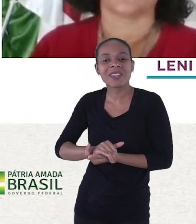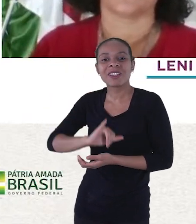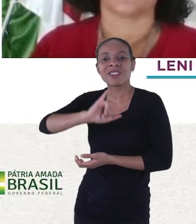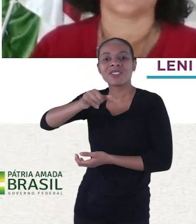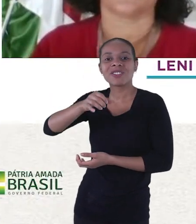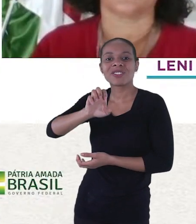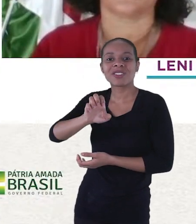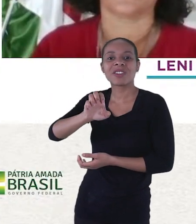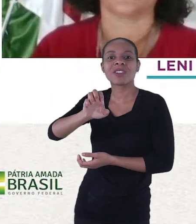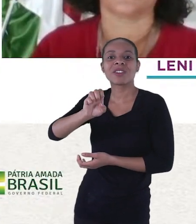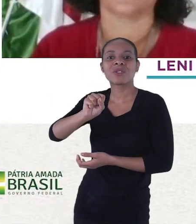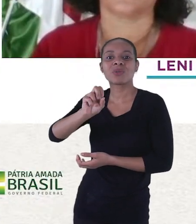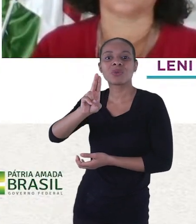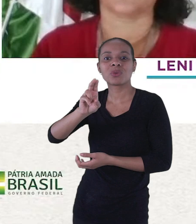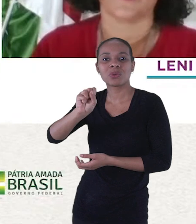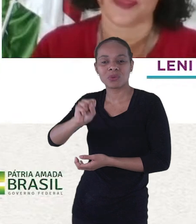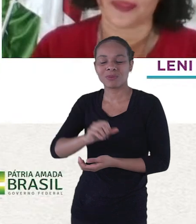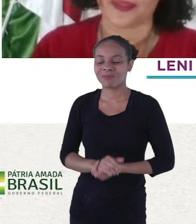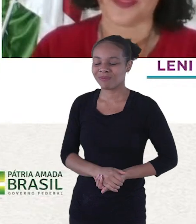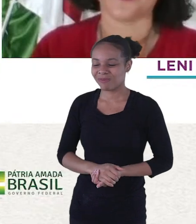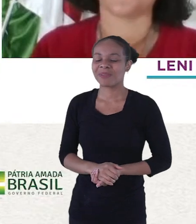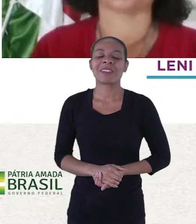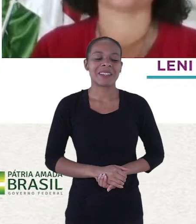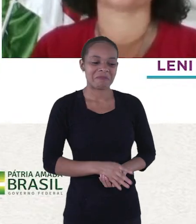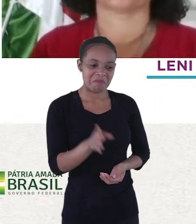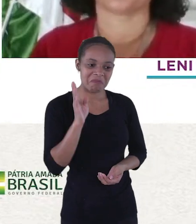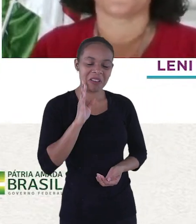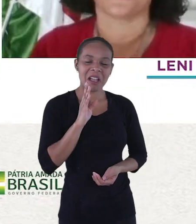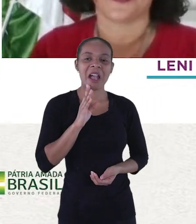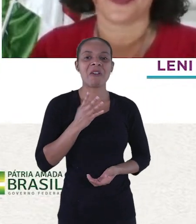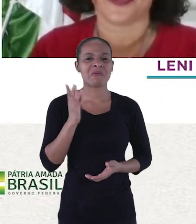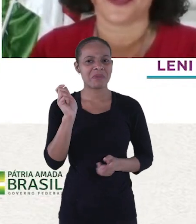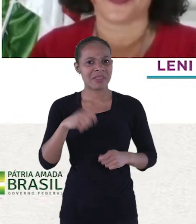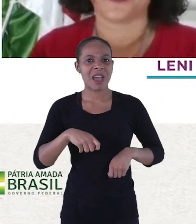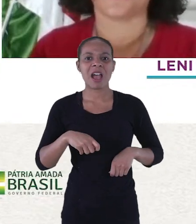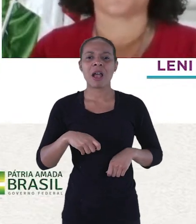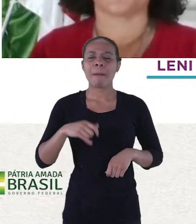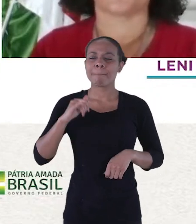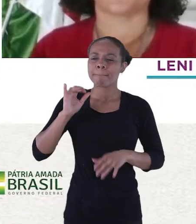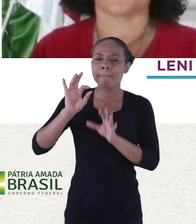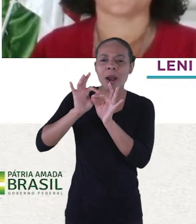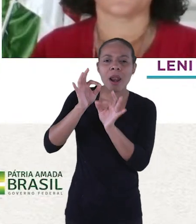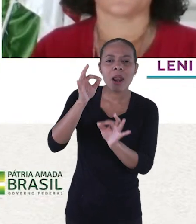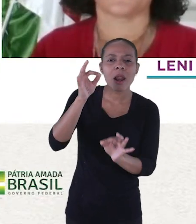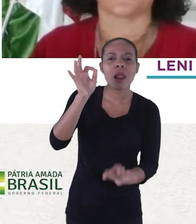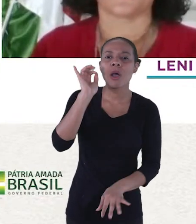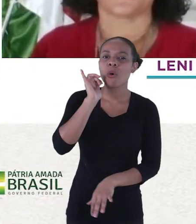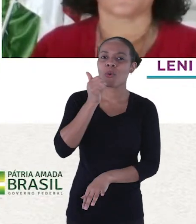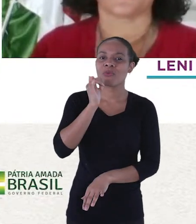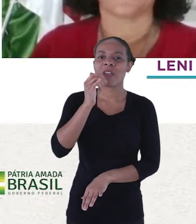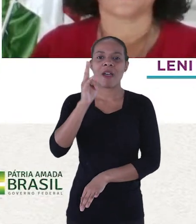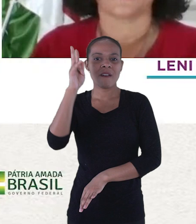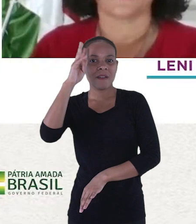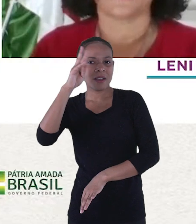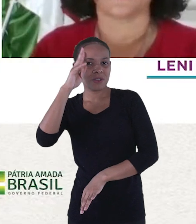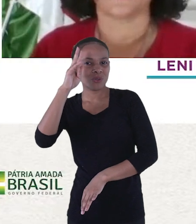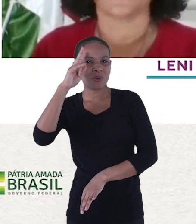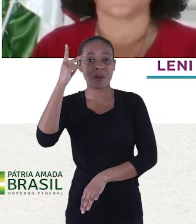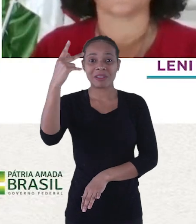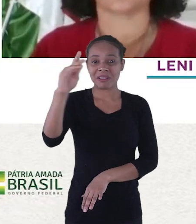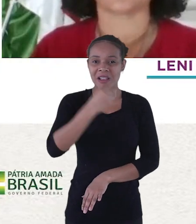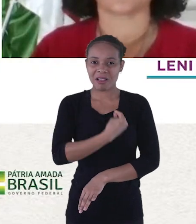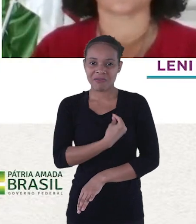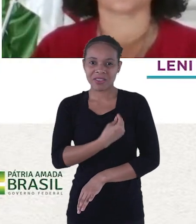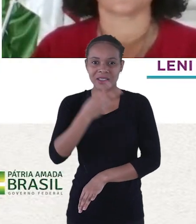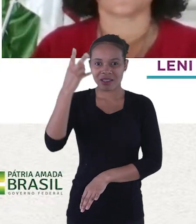mais, é assunto que daria para ficar aí o dia inteiro discutindo a obra, a vida dela, mas nós estamos terminando o nosso tempo. Está com a gente aqui também,